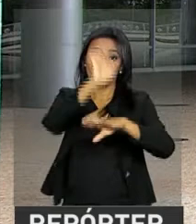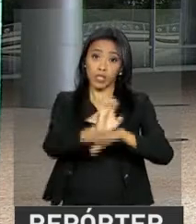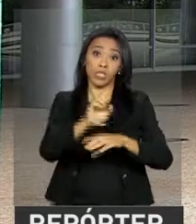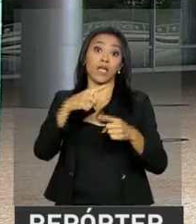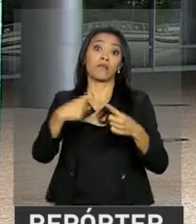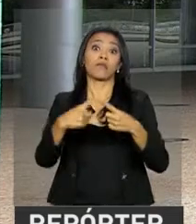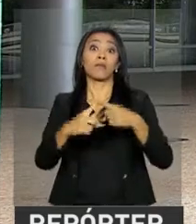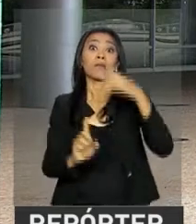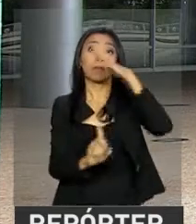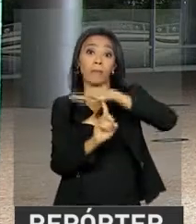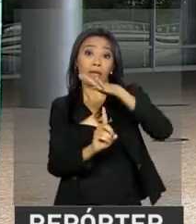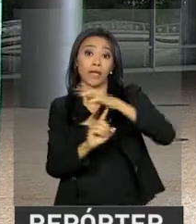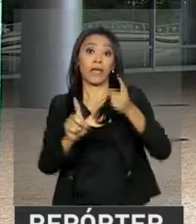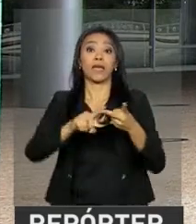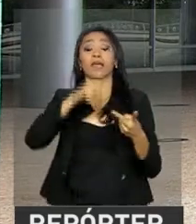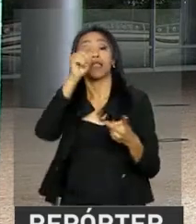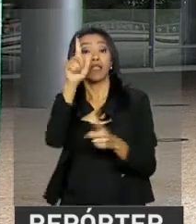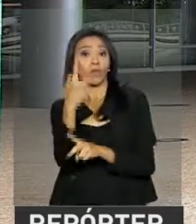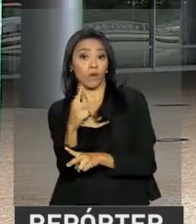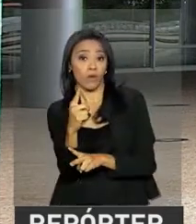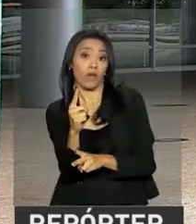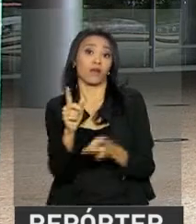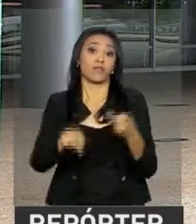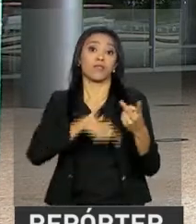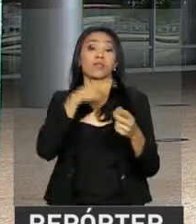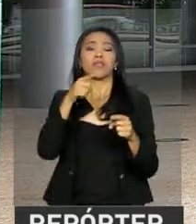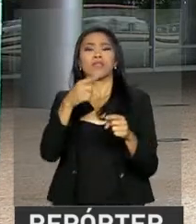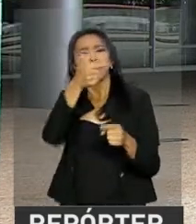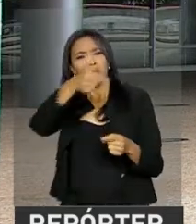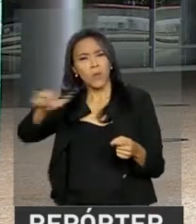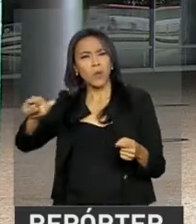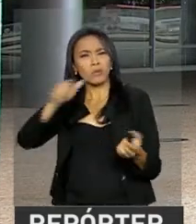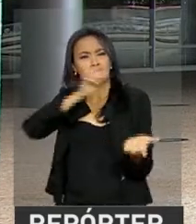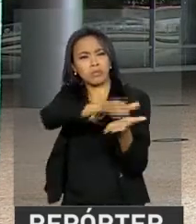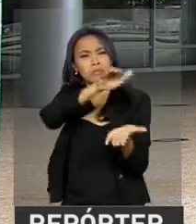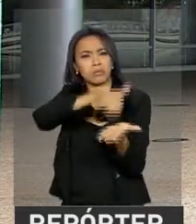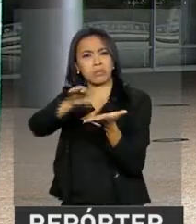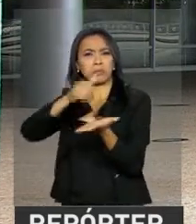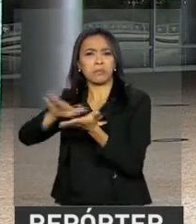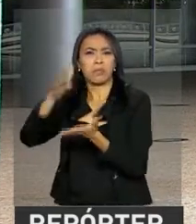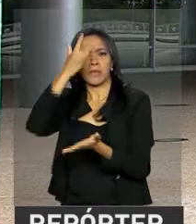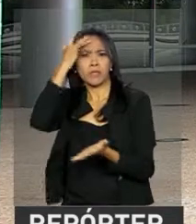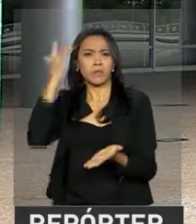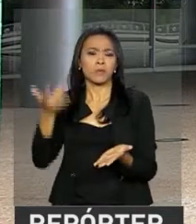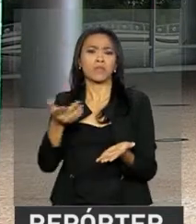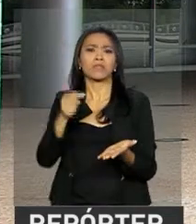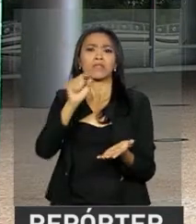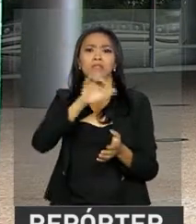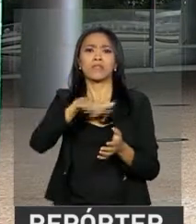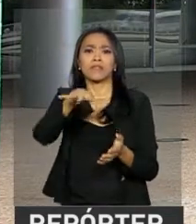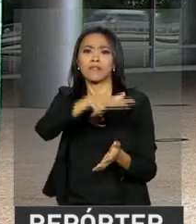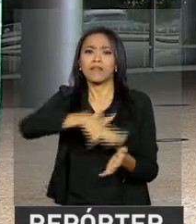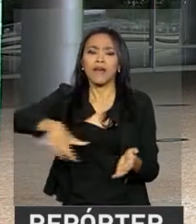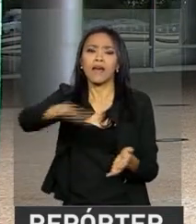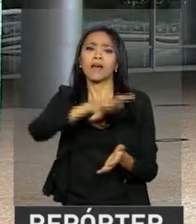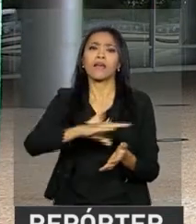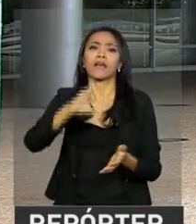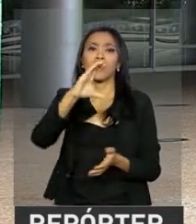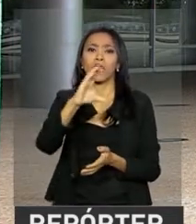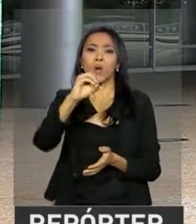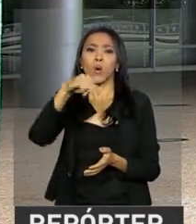paraná e de goiás e também determinou a dispensa de uma série de servidores aí de funções comissionadas do ministério da agricultura